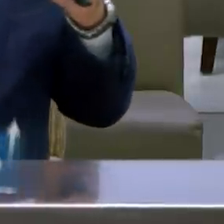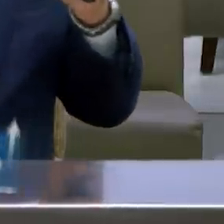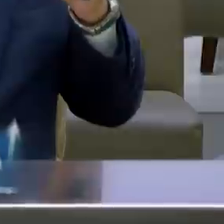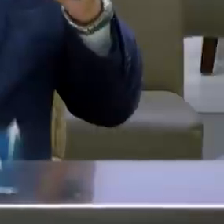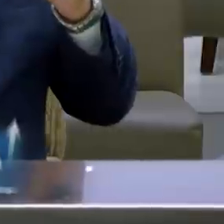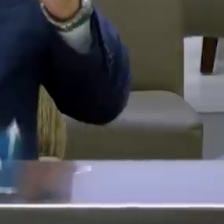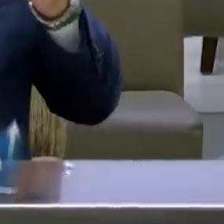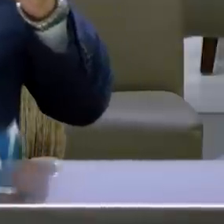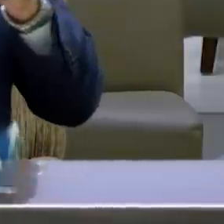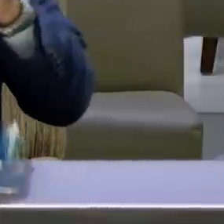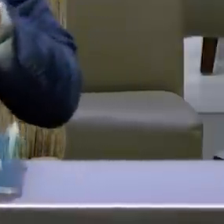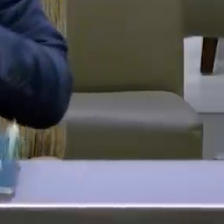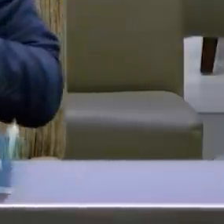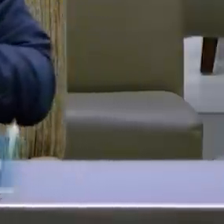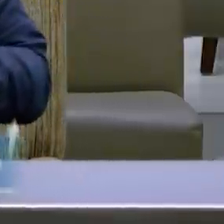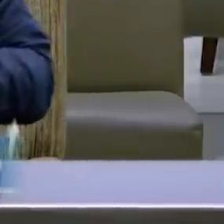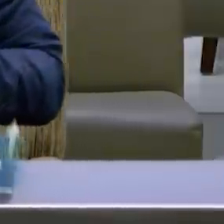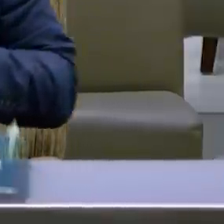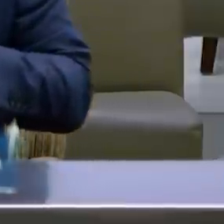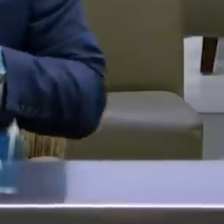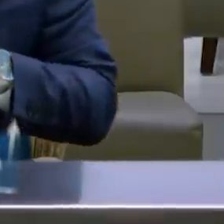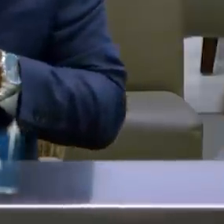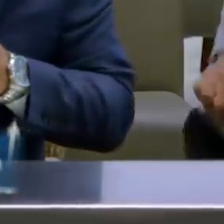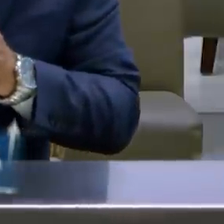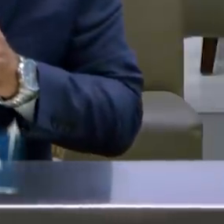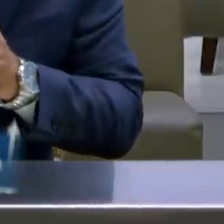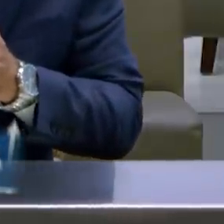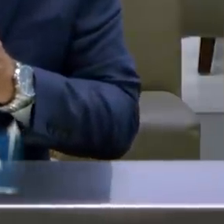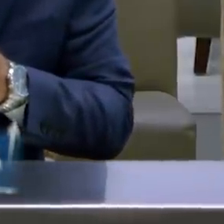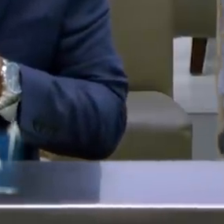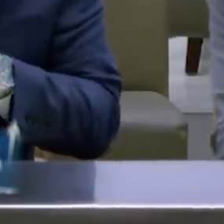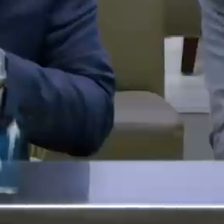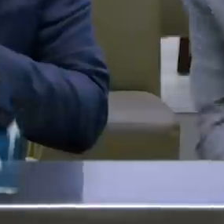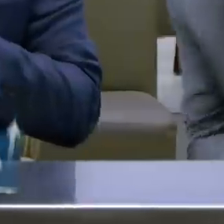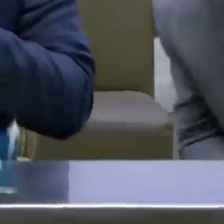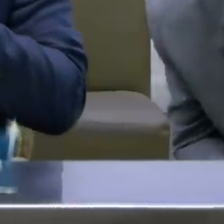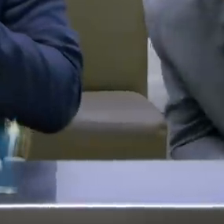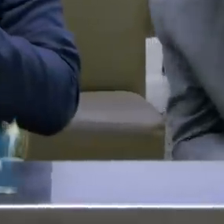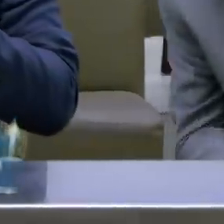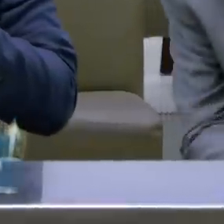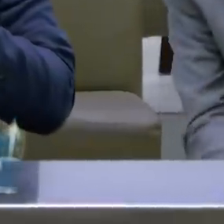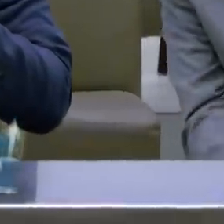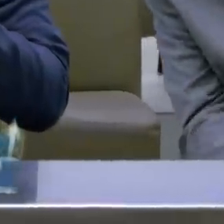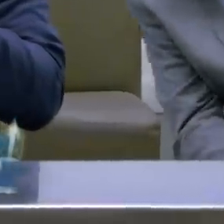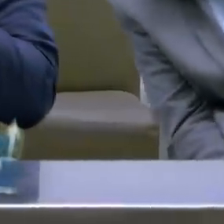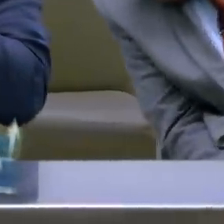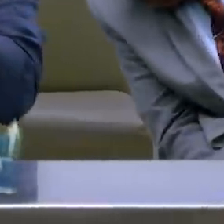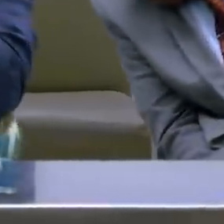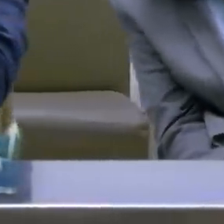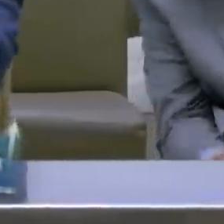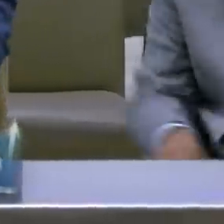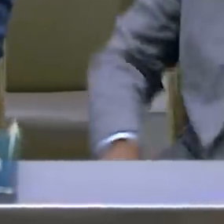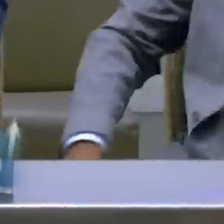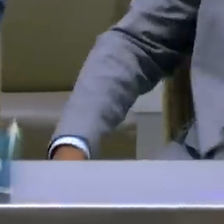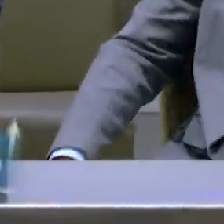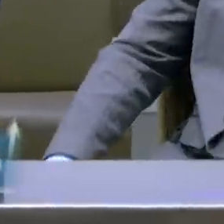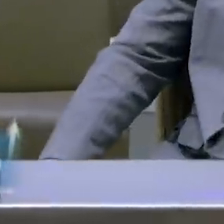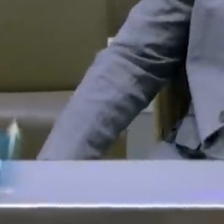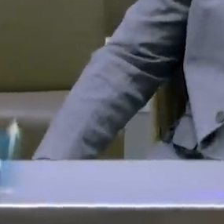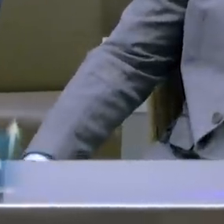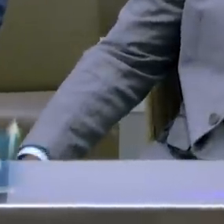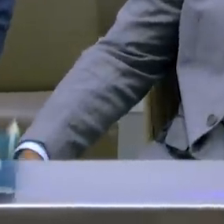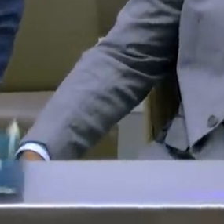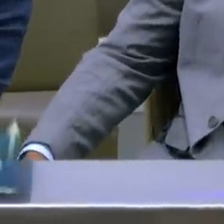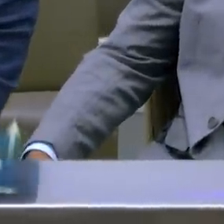mãe. E quero agradecer ao meu Deus por esta oportunidade de podermos